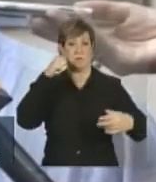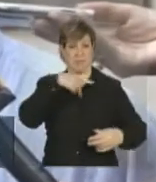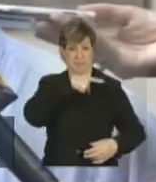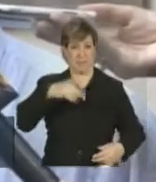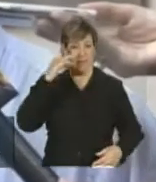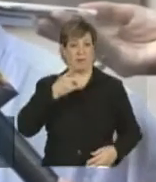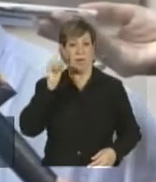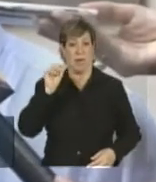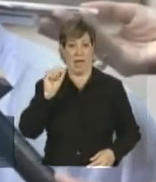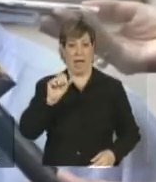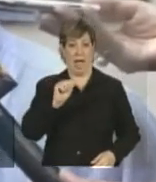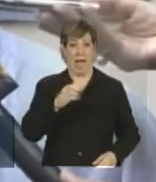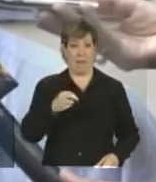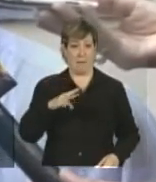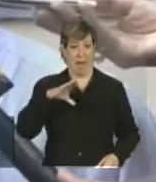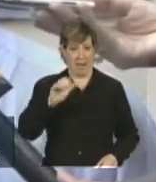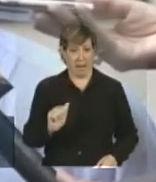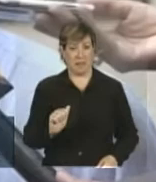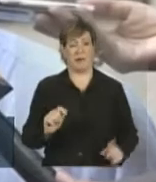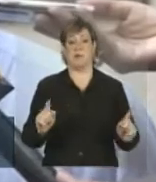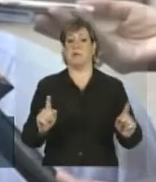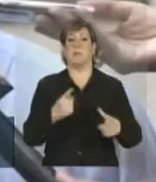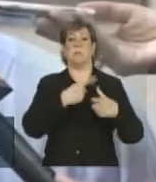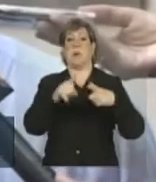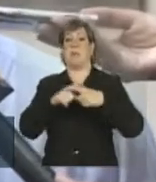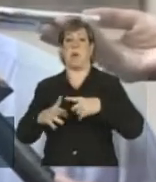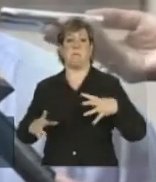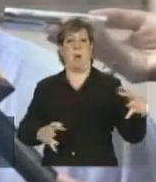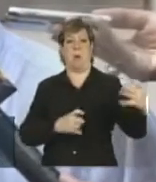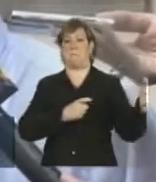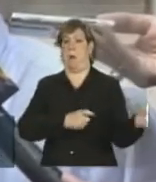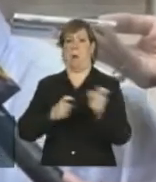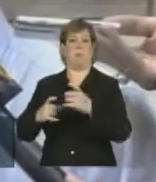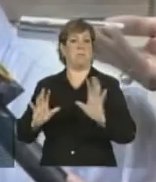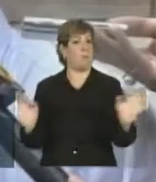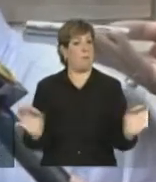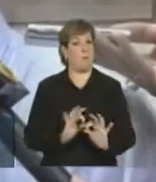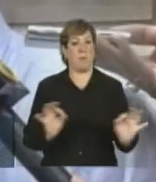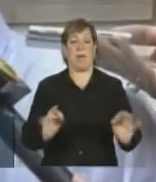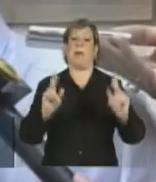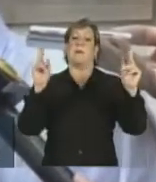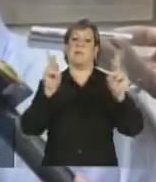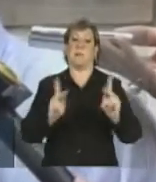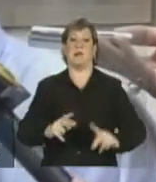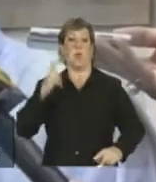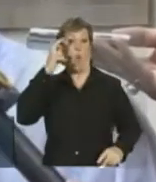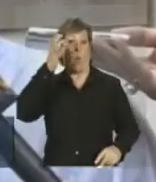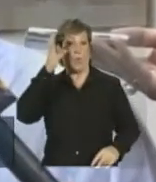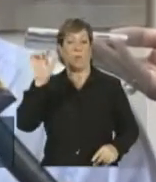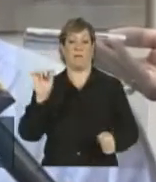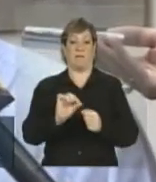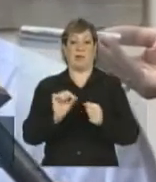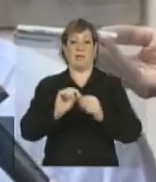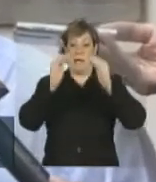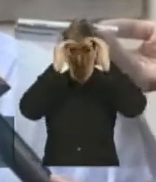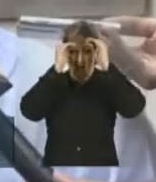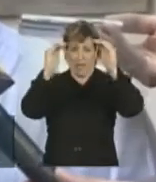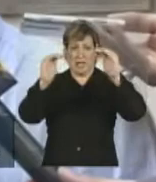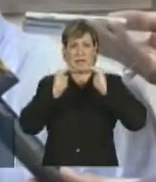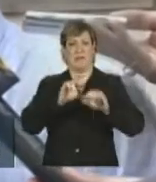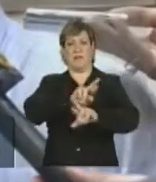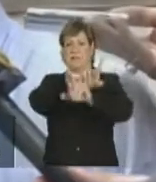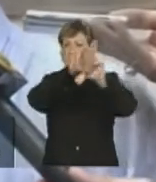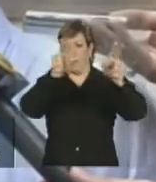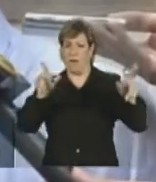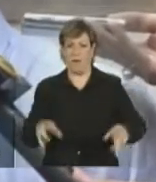uma região que não tem conflito, que não tem guerra entre os vizinhos e que a cultura a ser construída é uma cultura de respeito à diversidade,